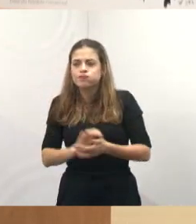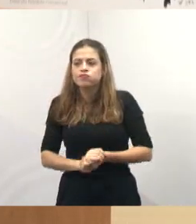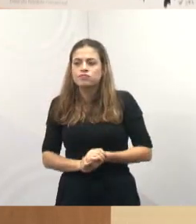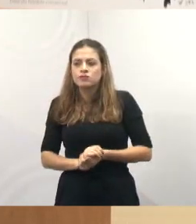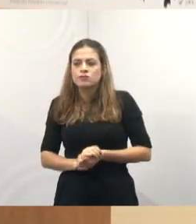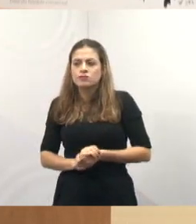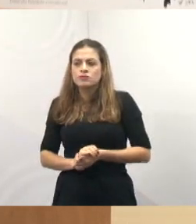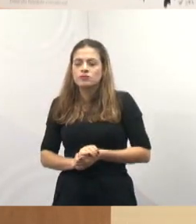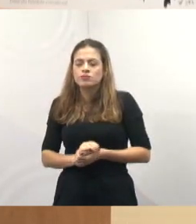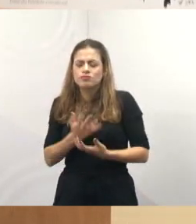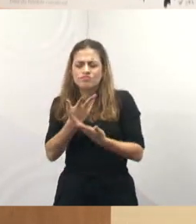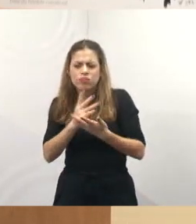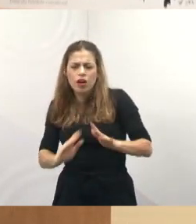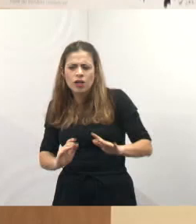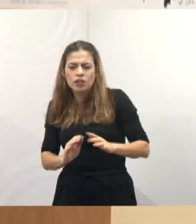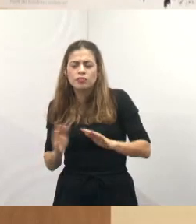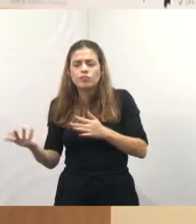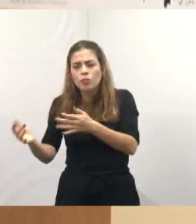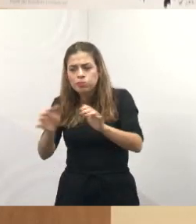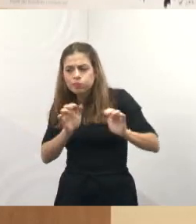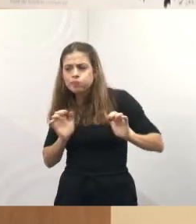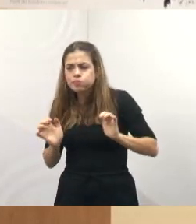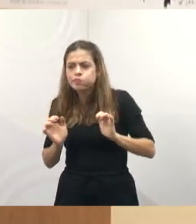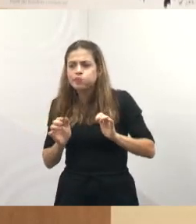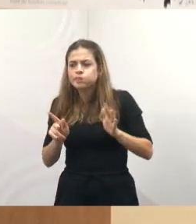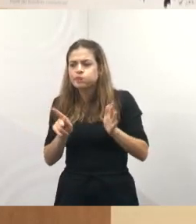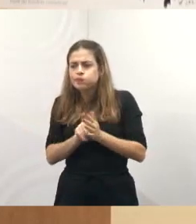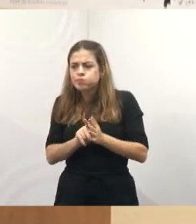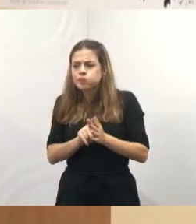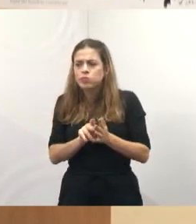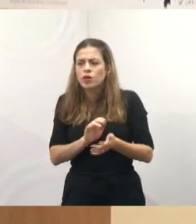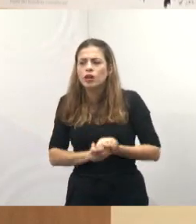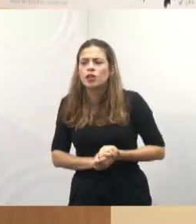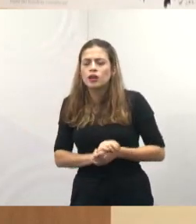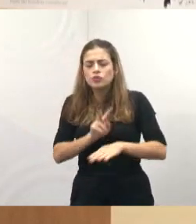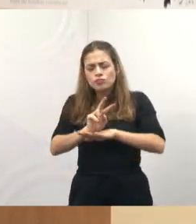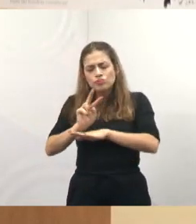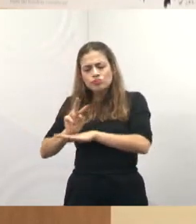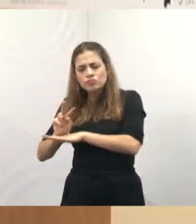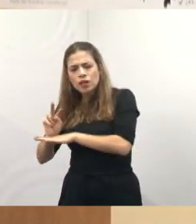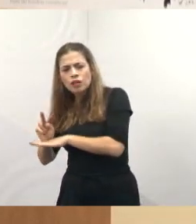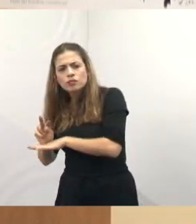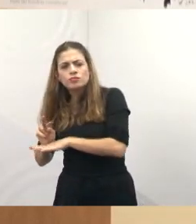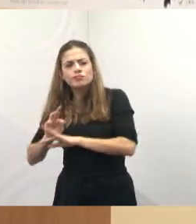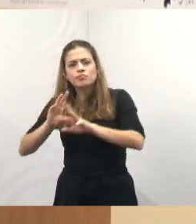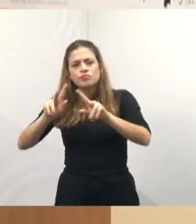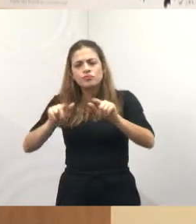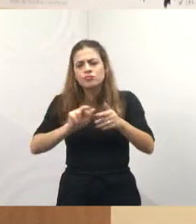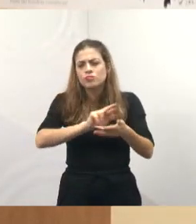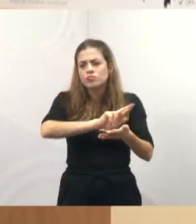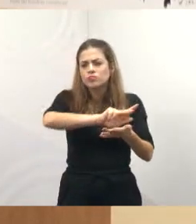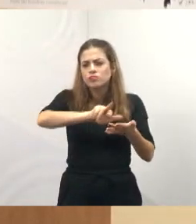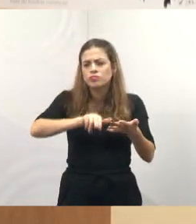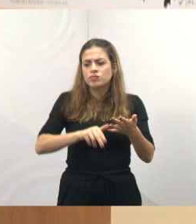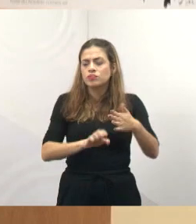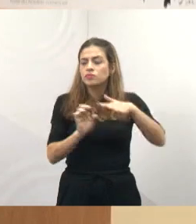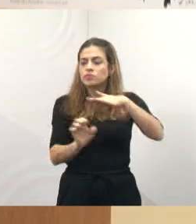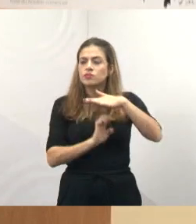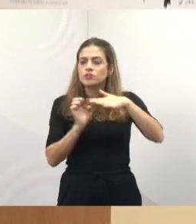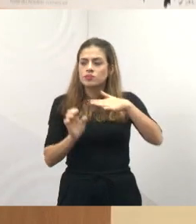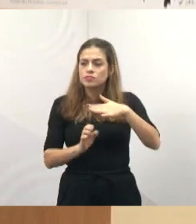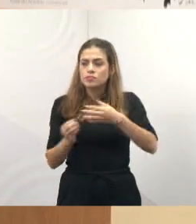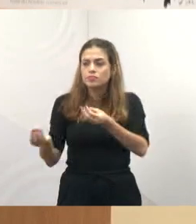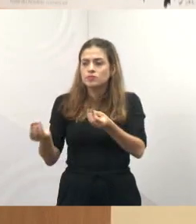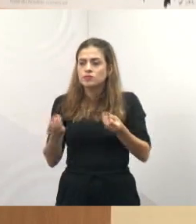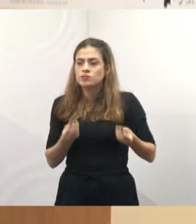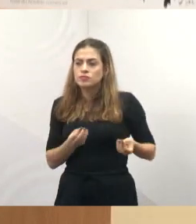que estão no entorno de Jacareí à sua reserva legal, com a cooperação de diversas empresas e a cooperação de entidades da